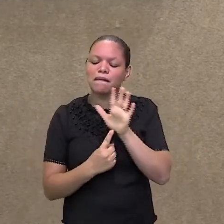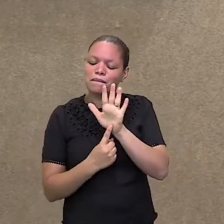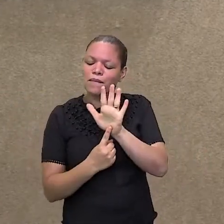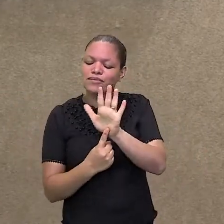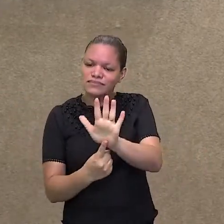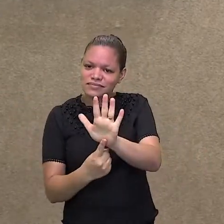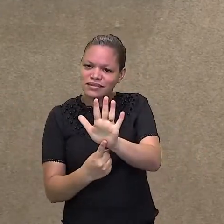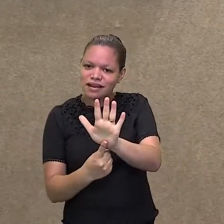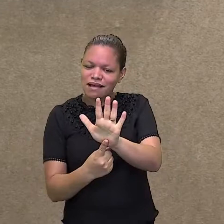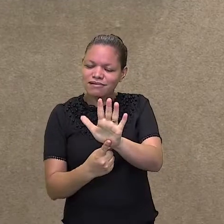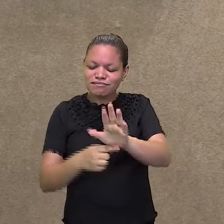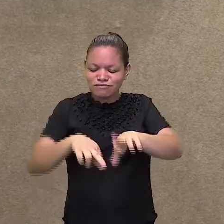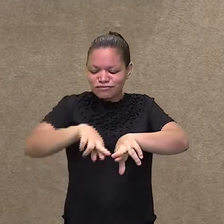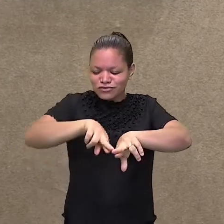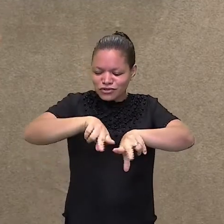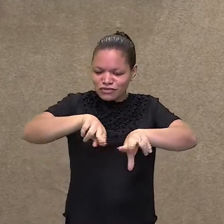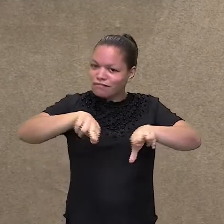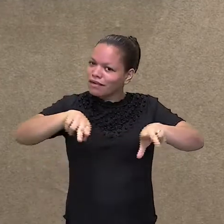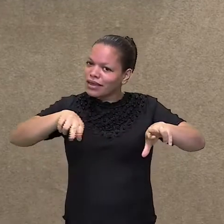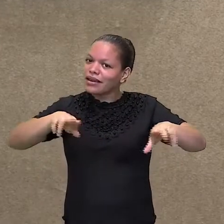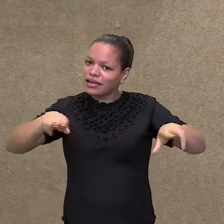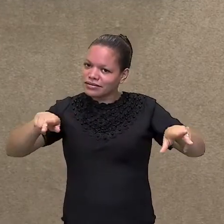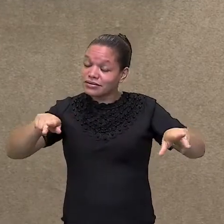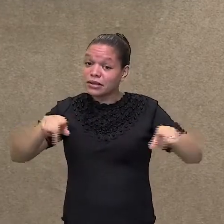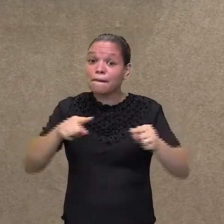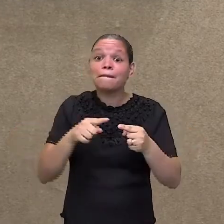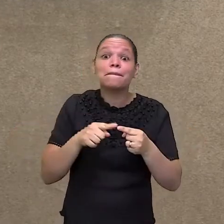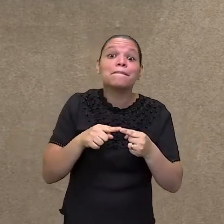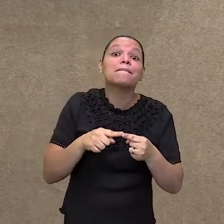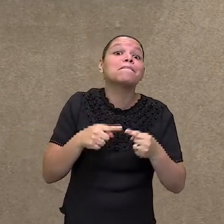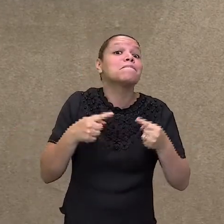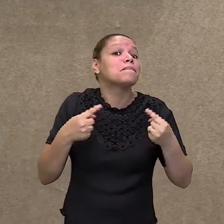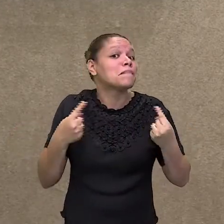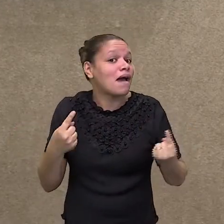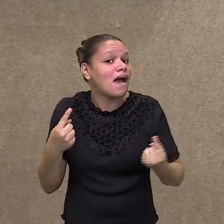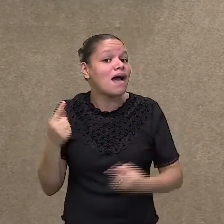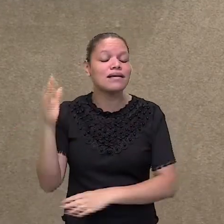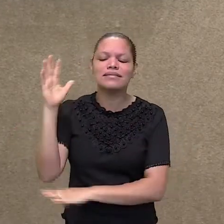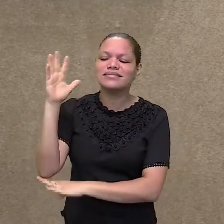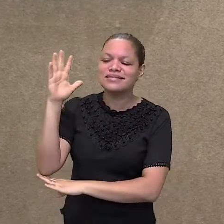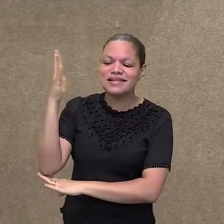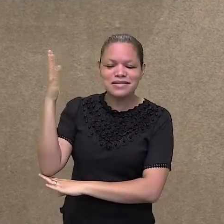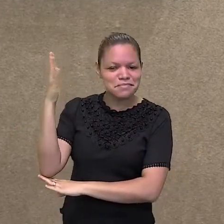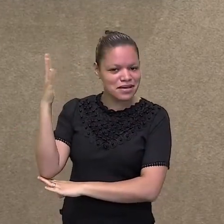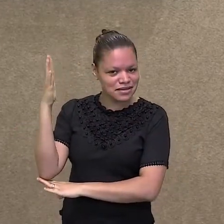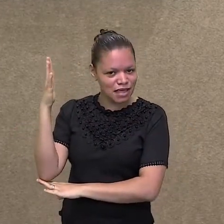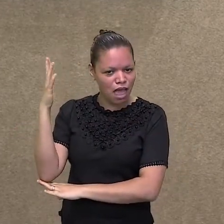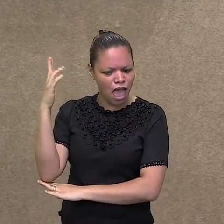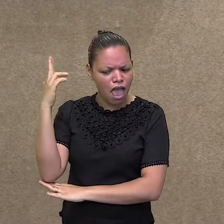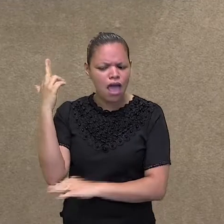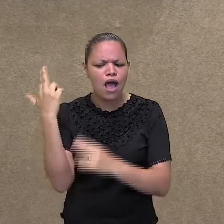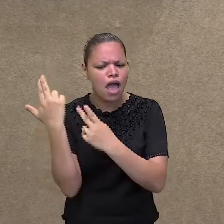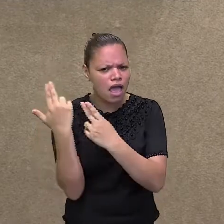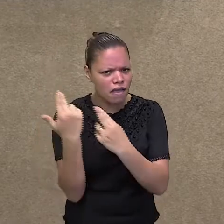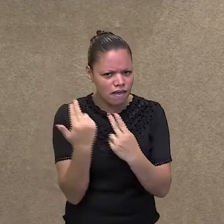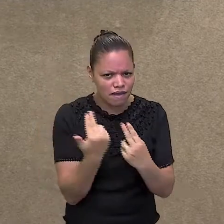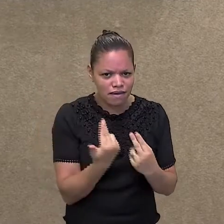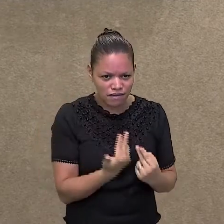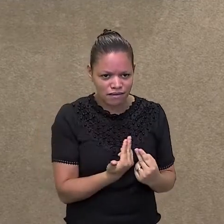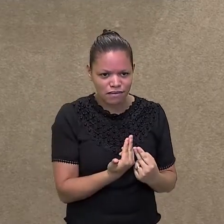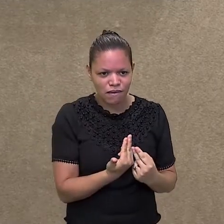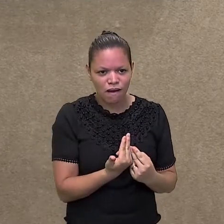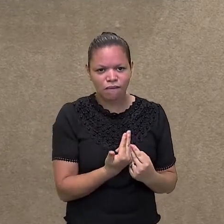da tela, você vai ver a diferença do lápis que eu trouxe para o lápis que está aqui